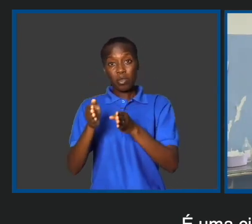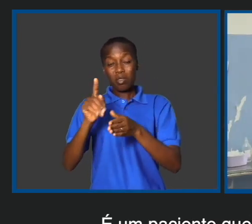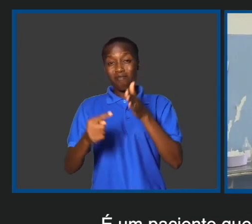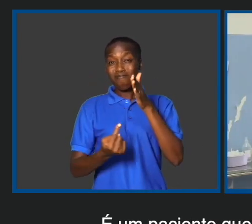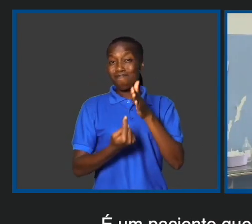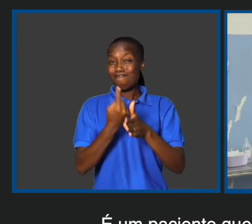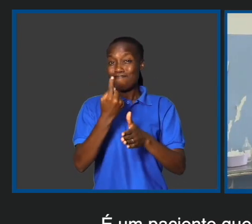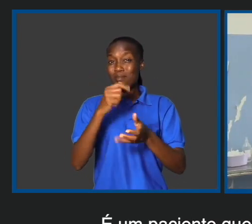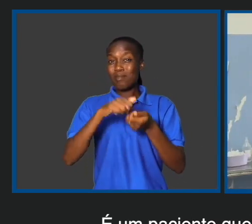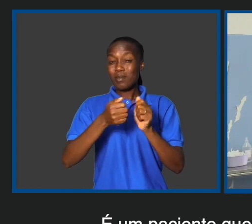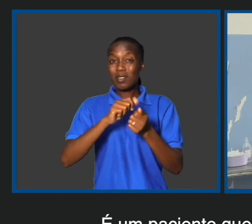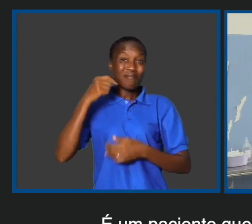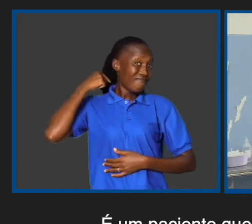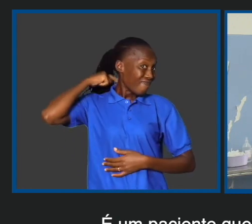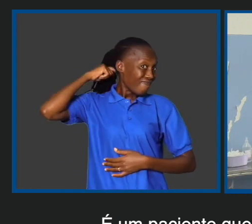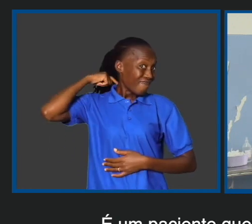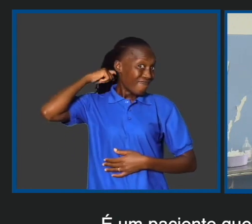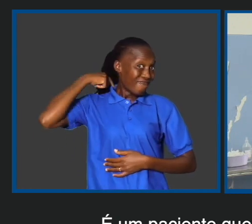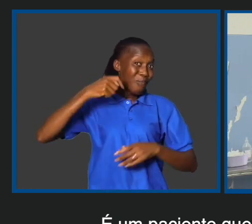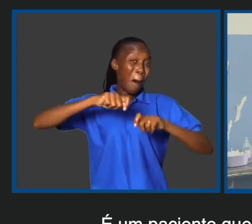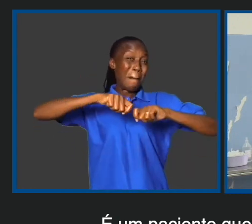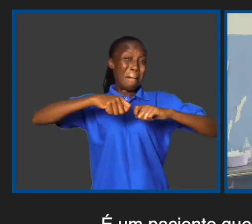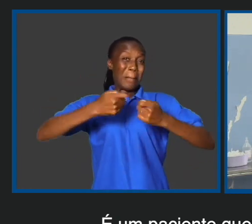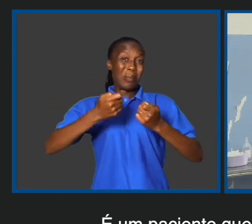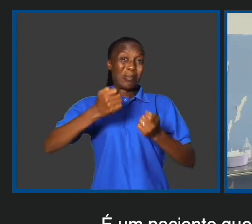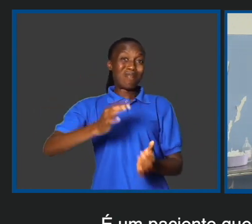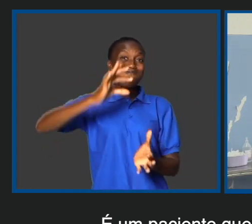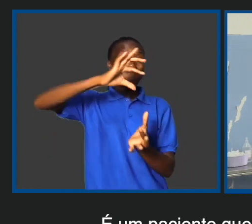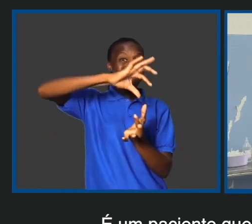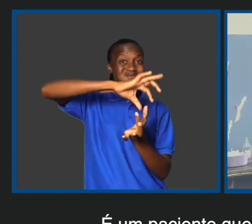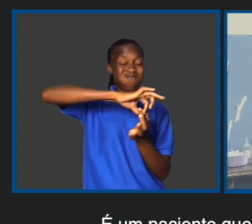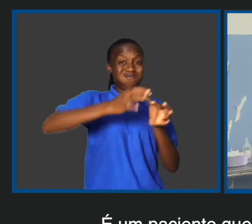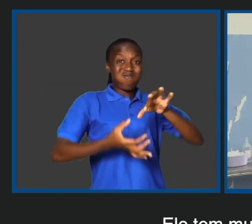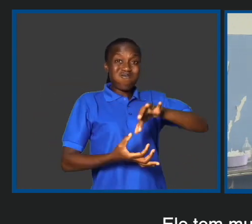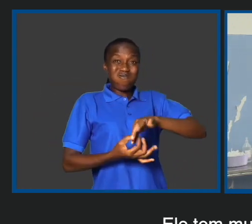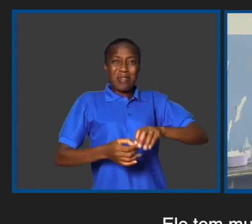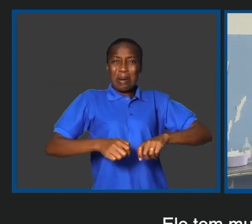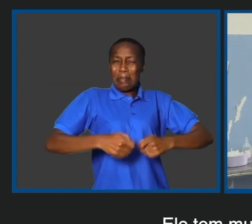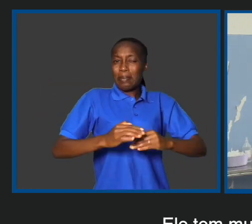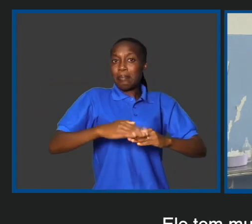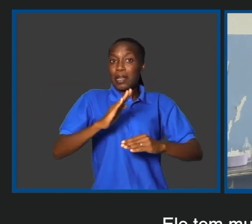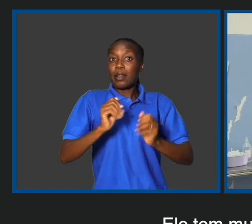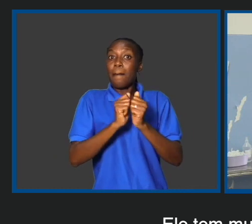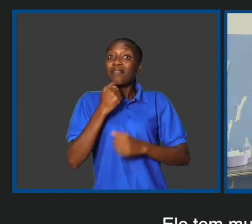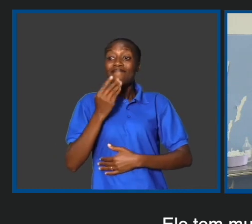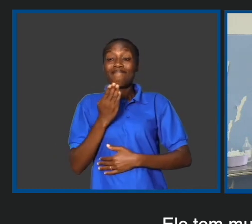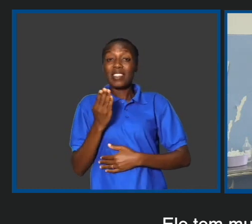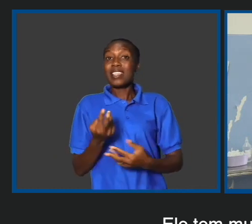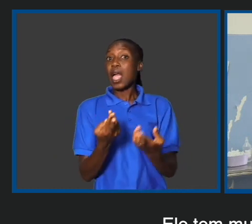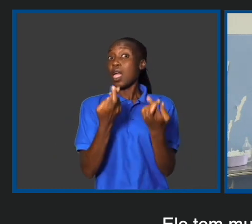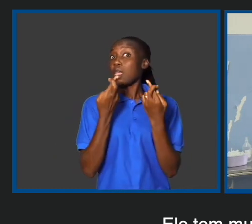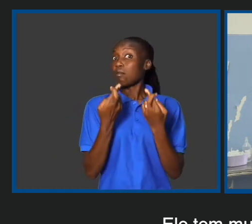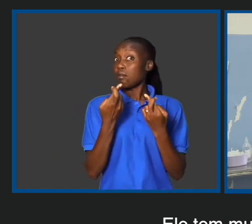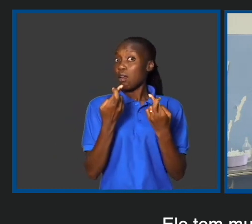um paciente que tem uma fratura muito grande no seu pescoço e afetou a espinha. Ele tem muita